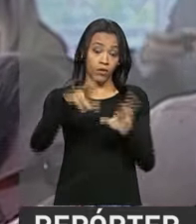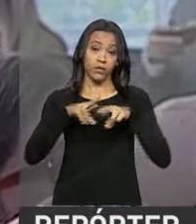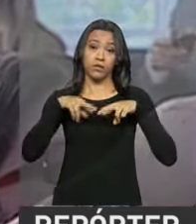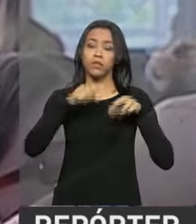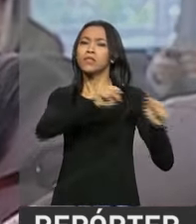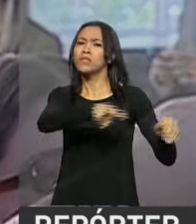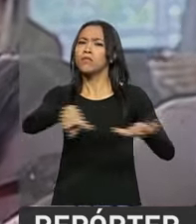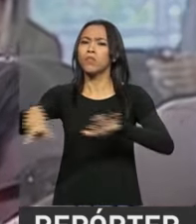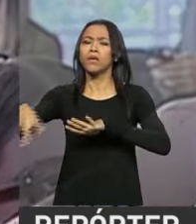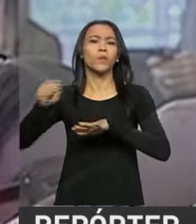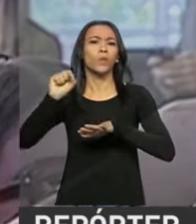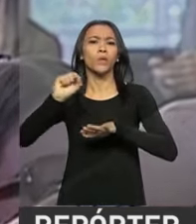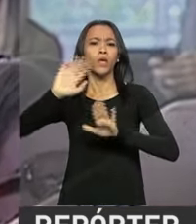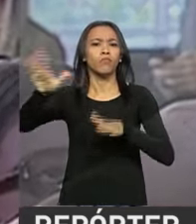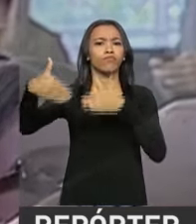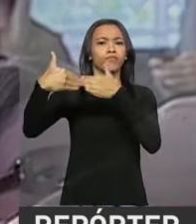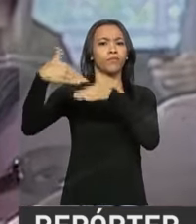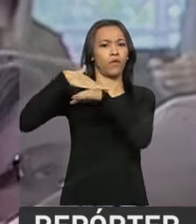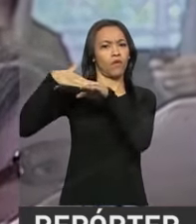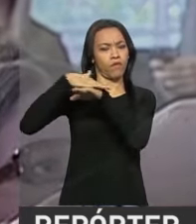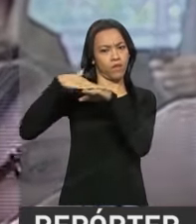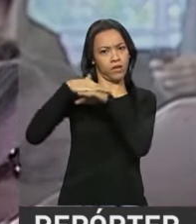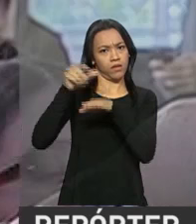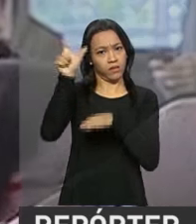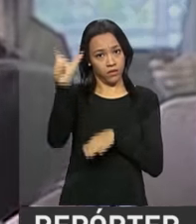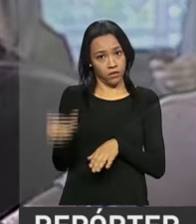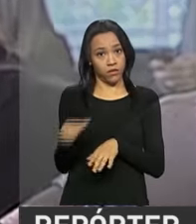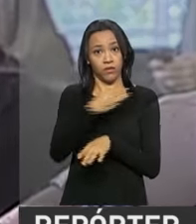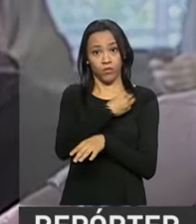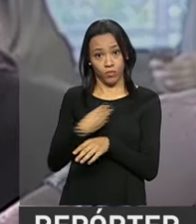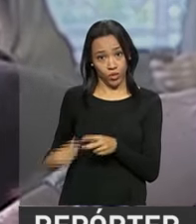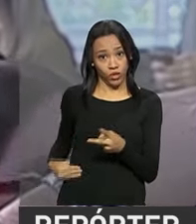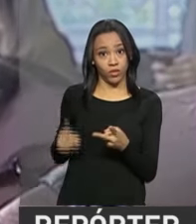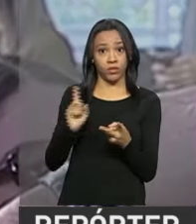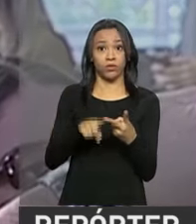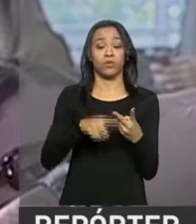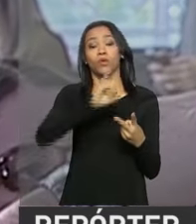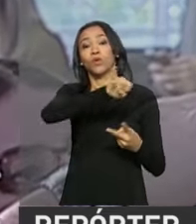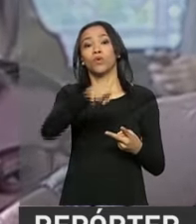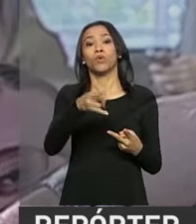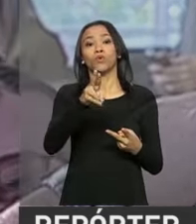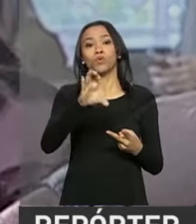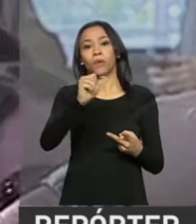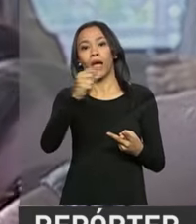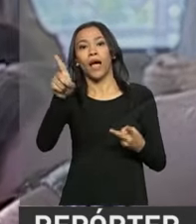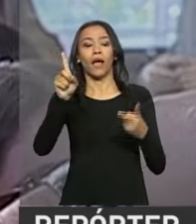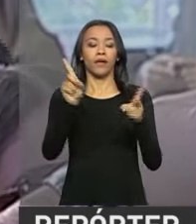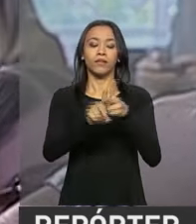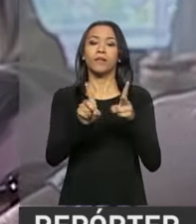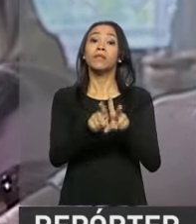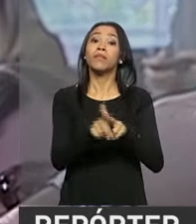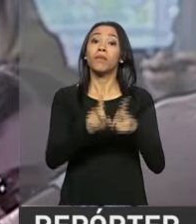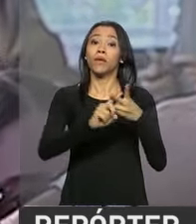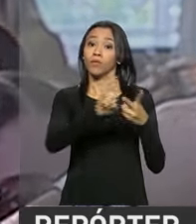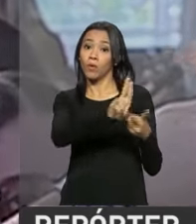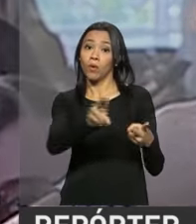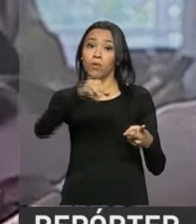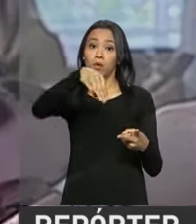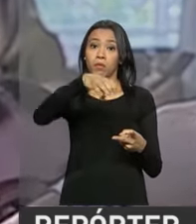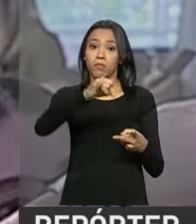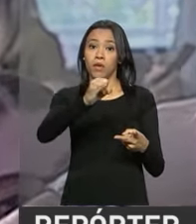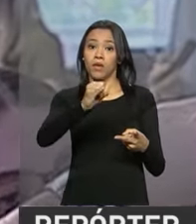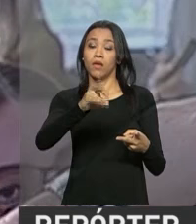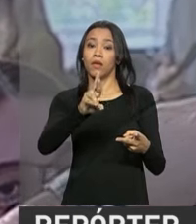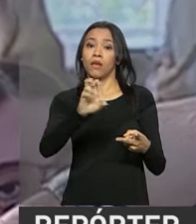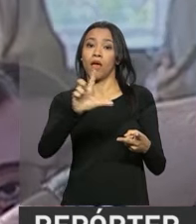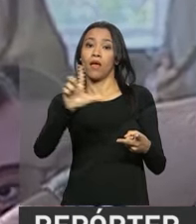com o ministro do Planejamento, Romero Jucá, e também com o ministro Meirelles para tratar do fluxo de recursos para que esses